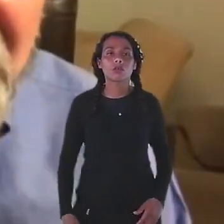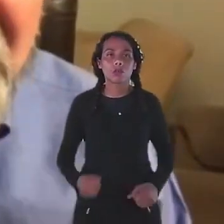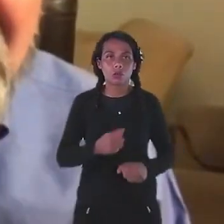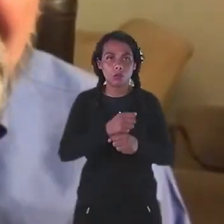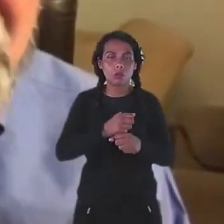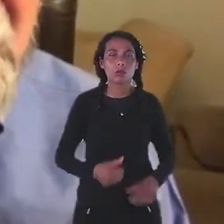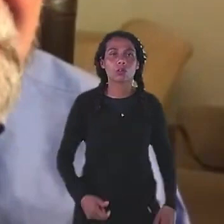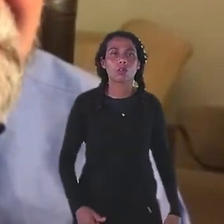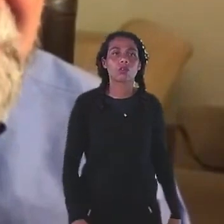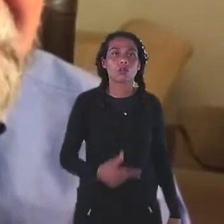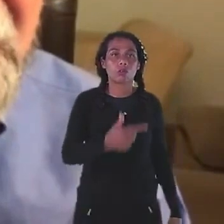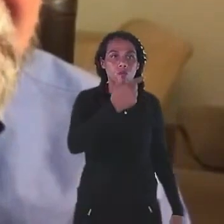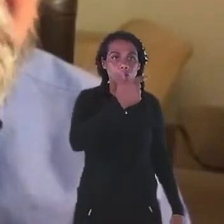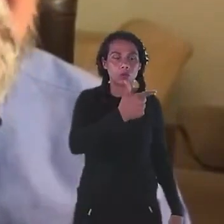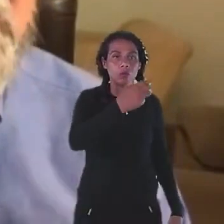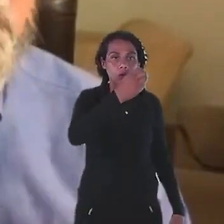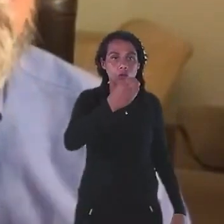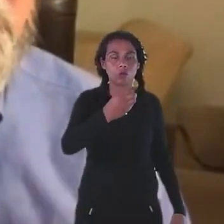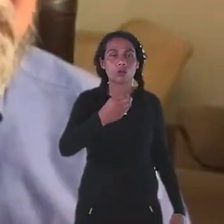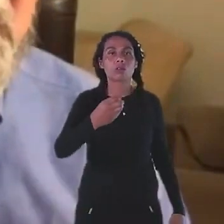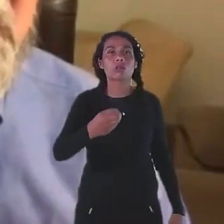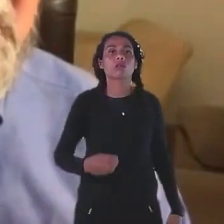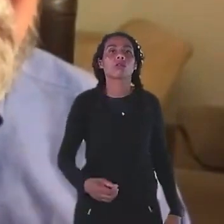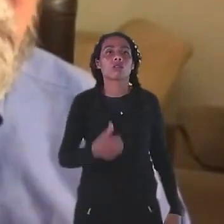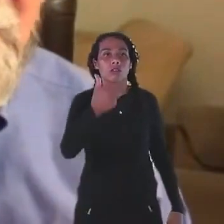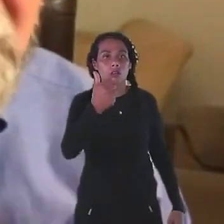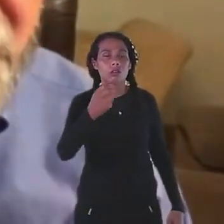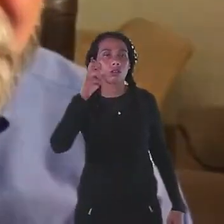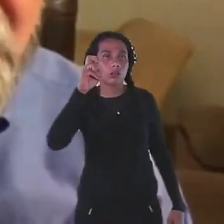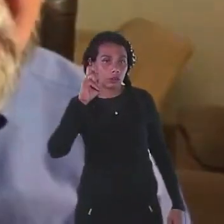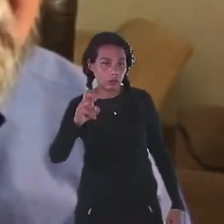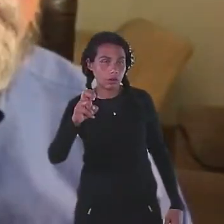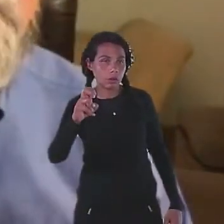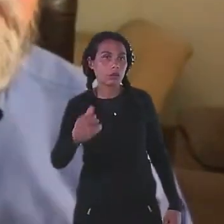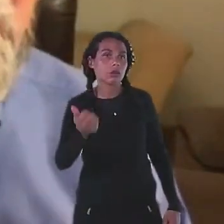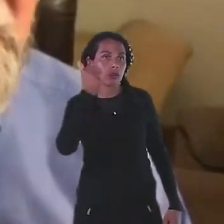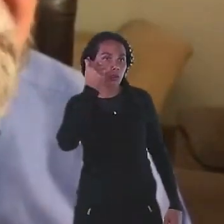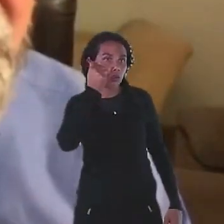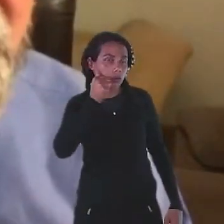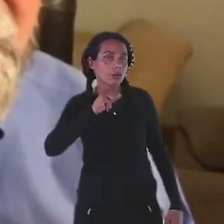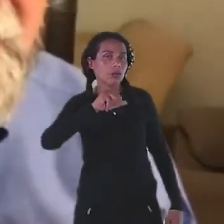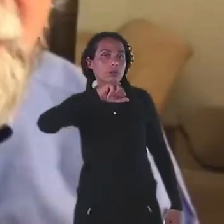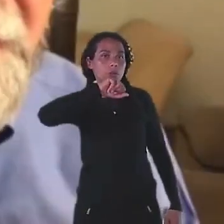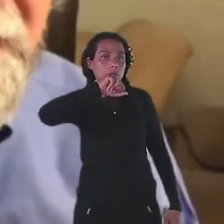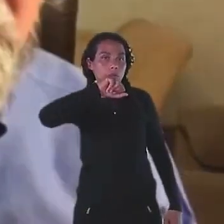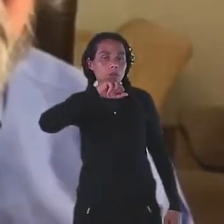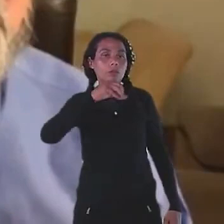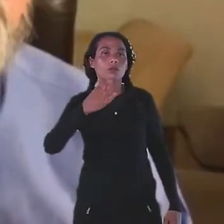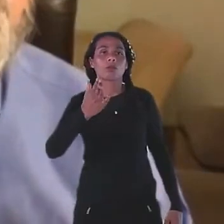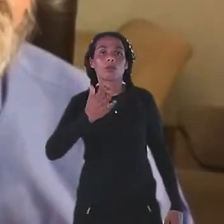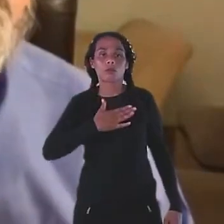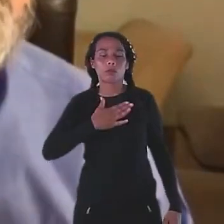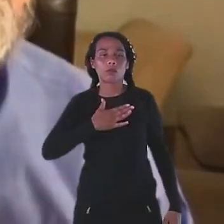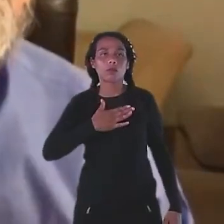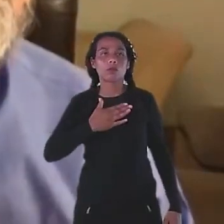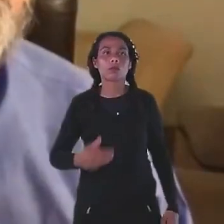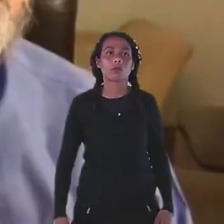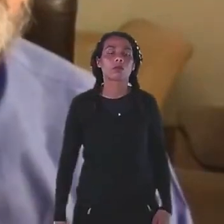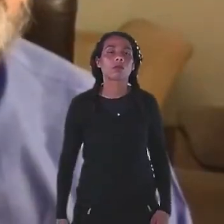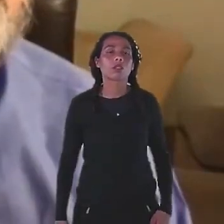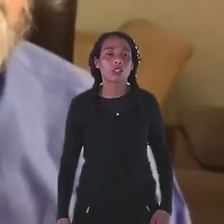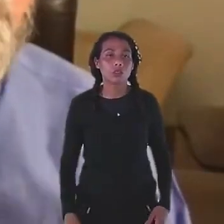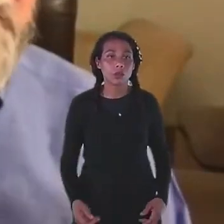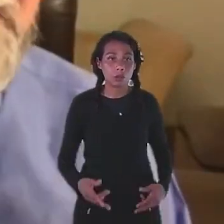2015, e a minha mãe me deu de presente de Natal um livro, uma miniatura do livro do Gombrich, né, da História da